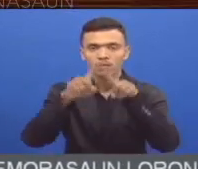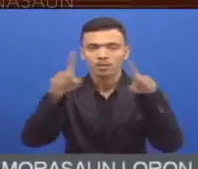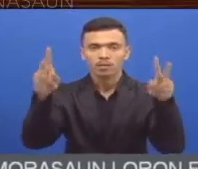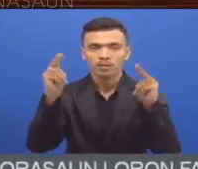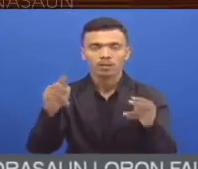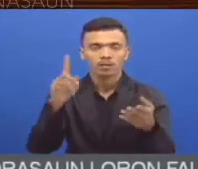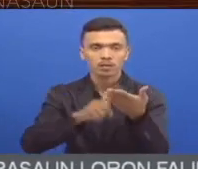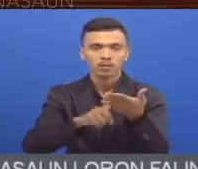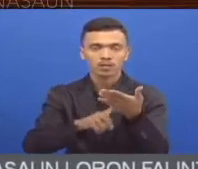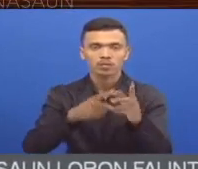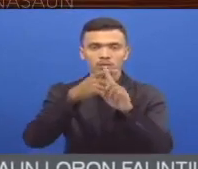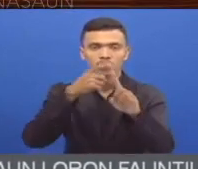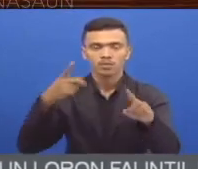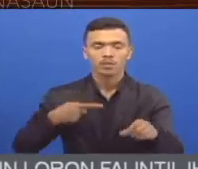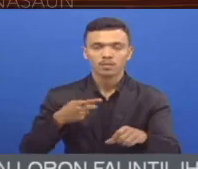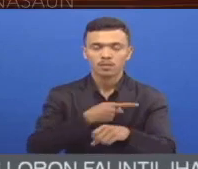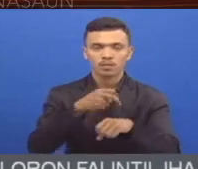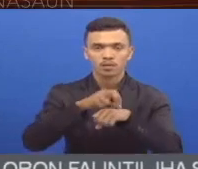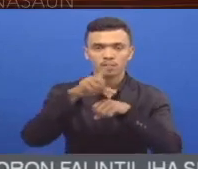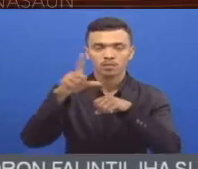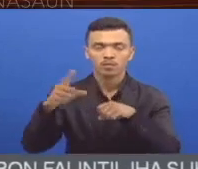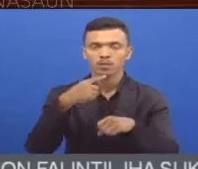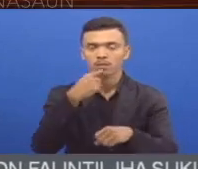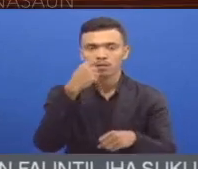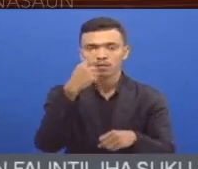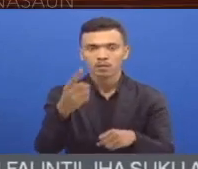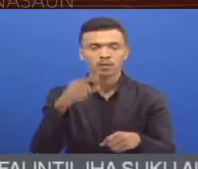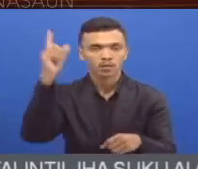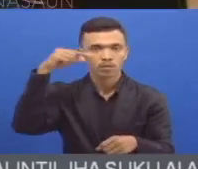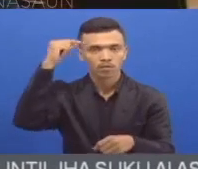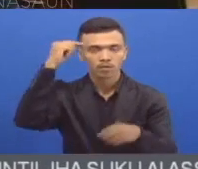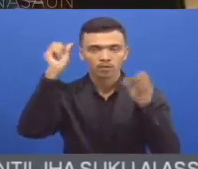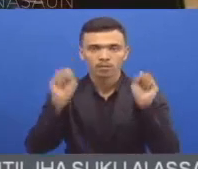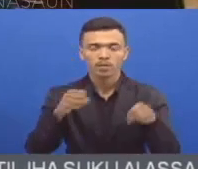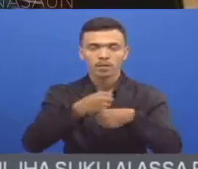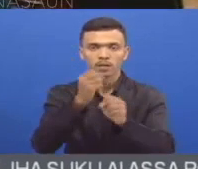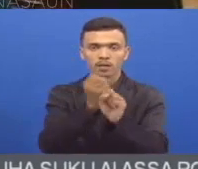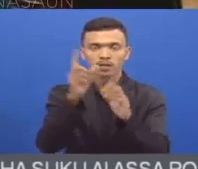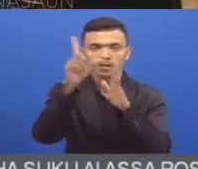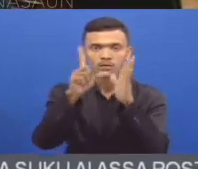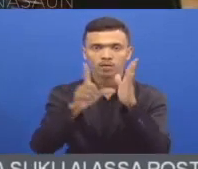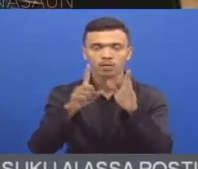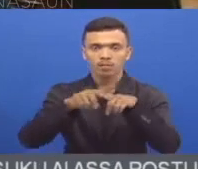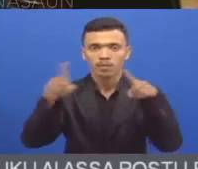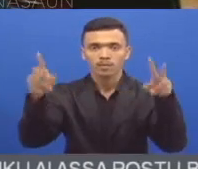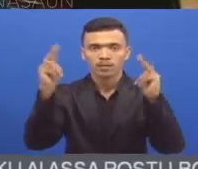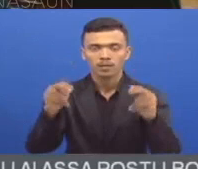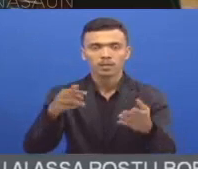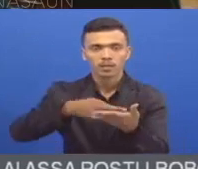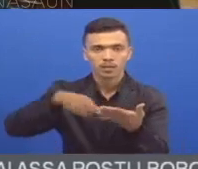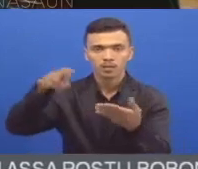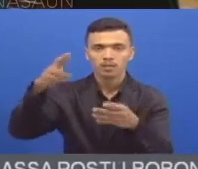li husi Parlamento Nacional. Patrocínio Hactuir, governo mos bele halo lei, mai be tem que reta na autorização husi